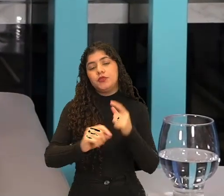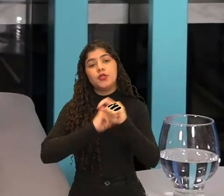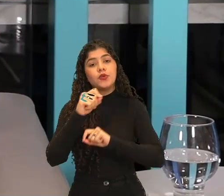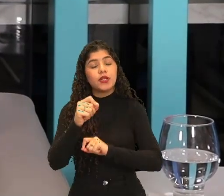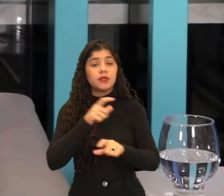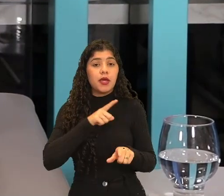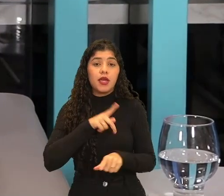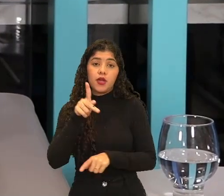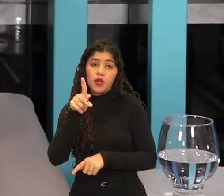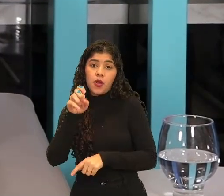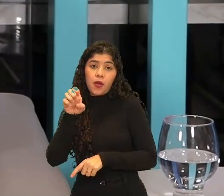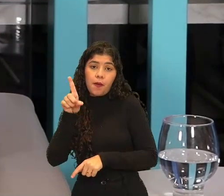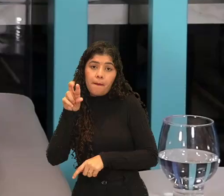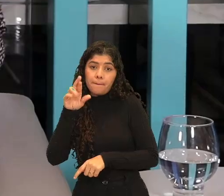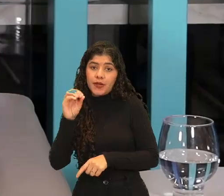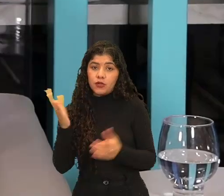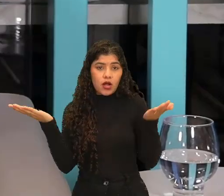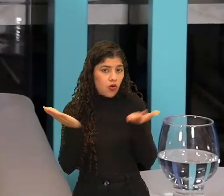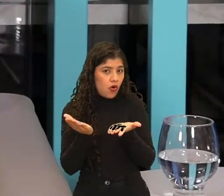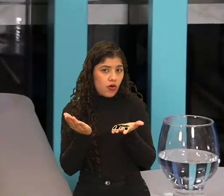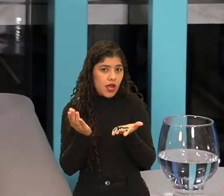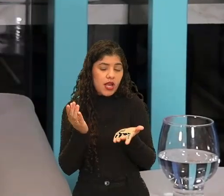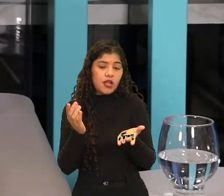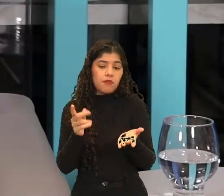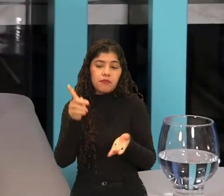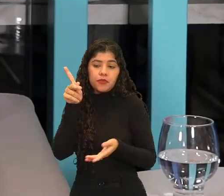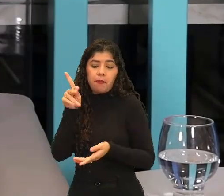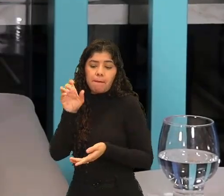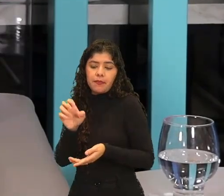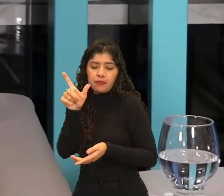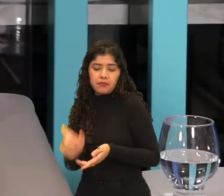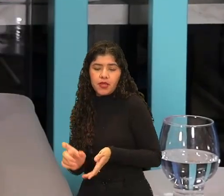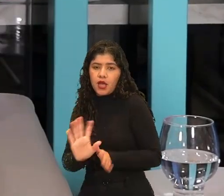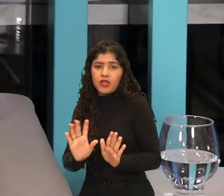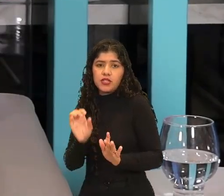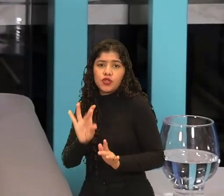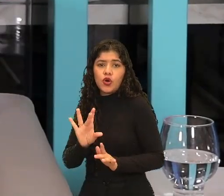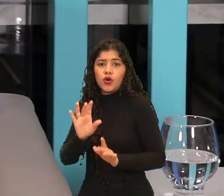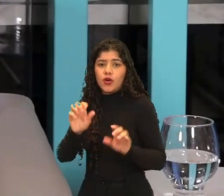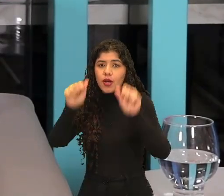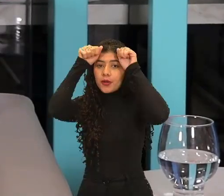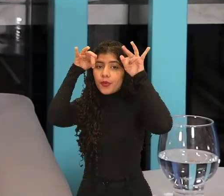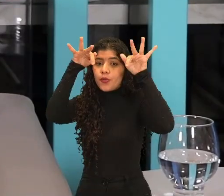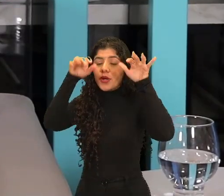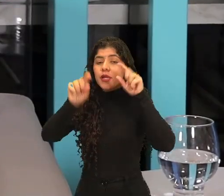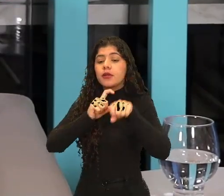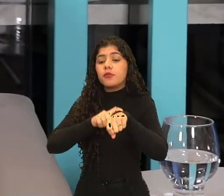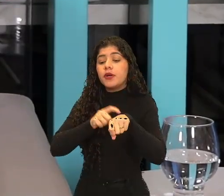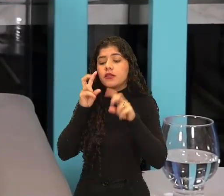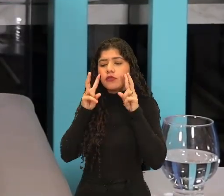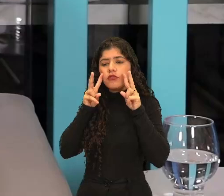o Pedro não é mais Pedro, o Pedro é o menino com TEA. Mas que hora que eu olho o Pedro como ser humano, como indivíduo,